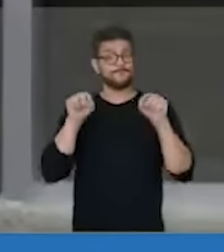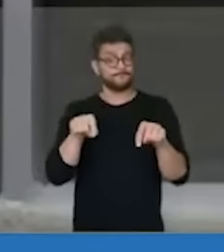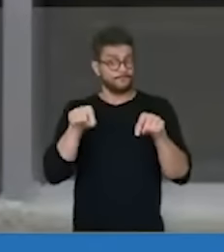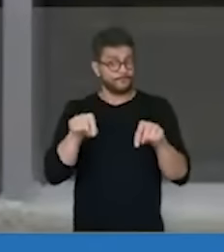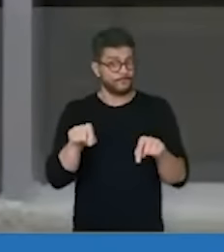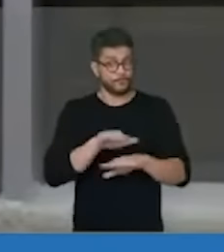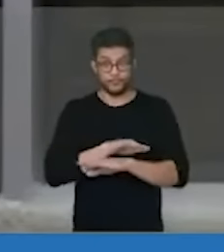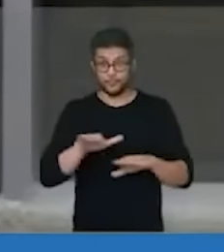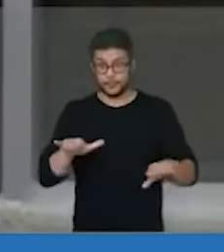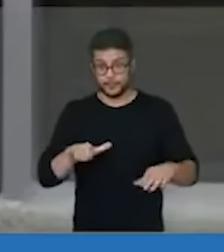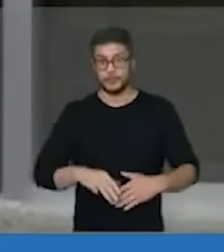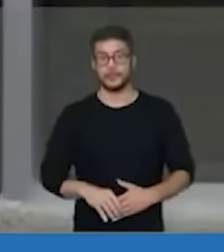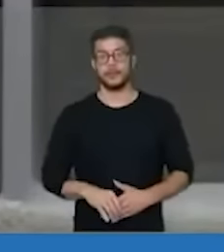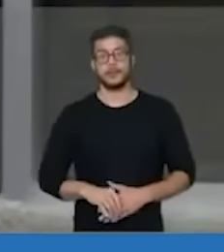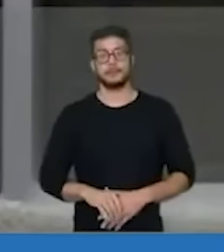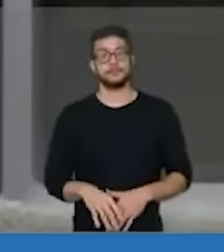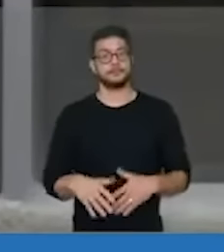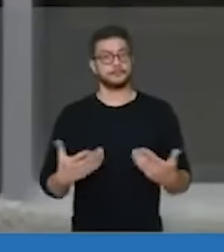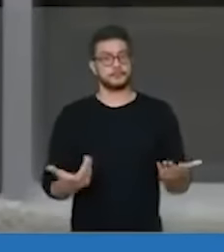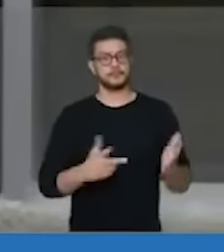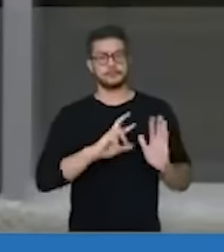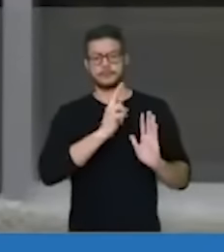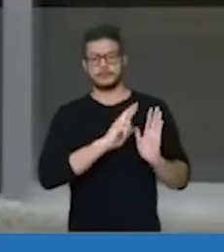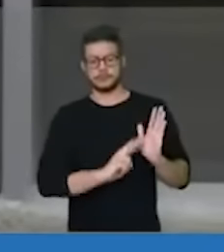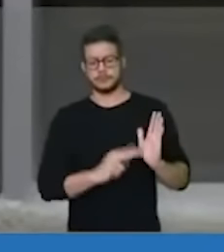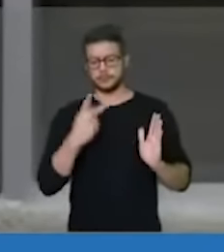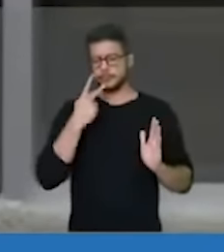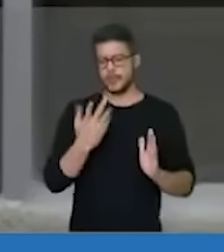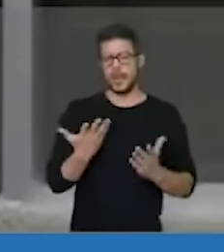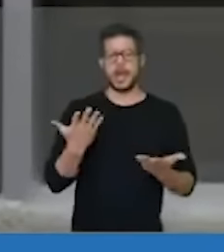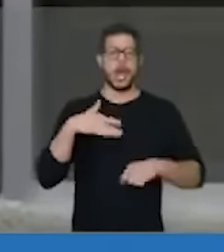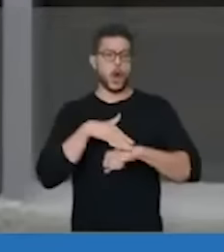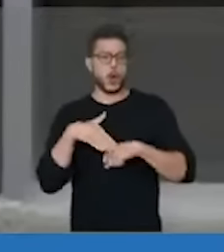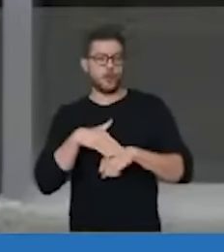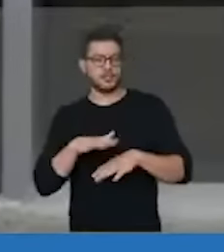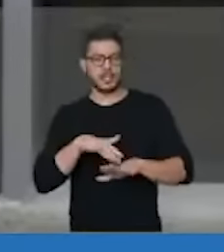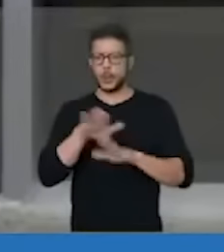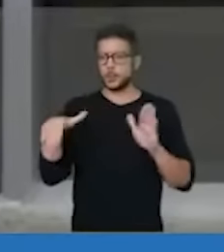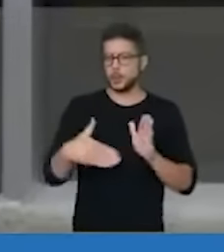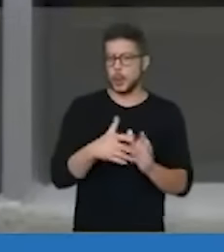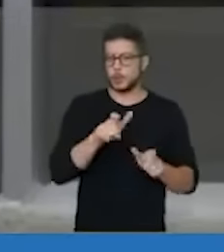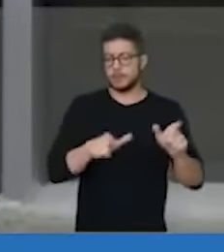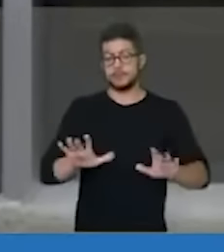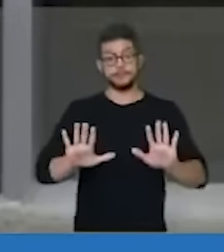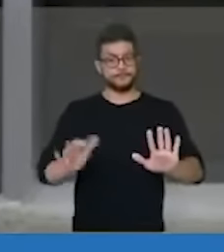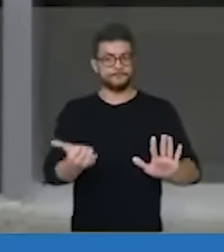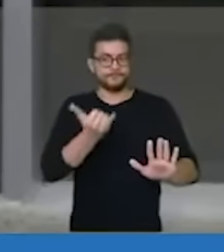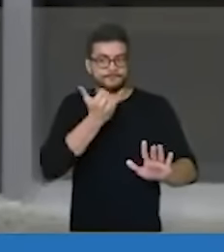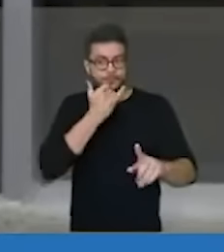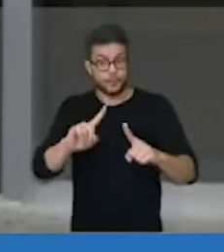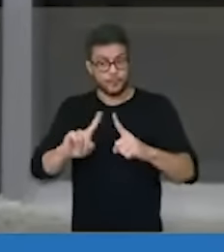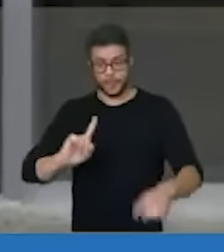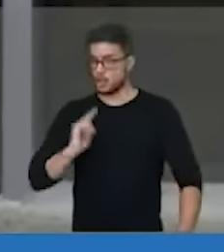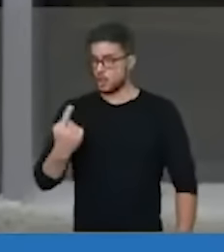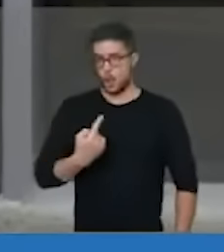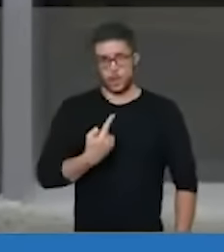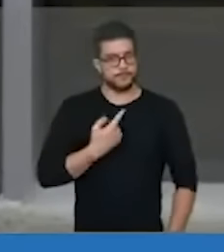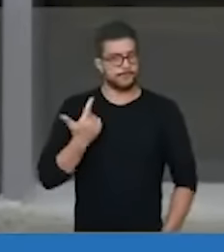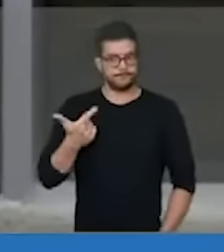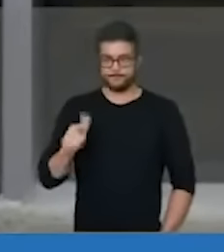tema. Quando o relator diz aqui que ouviu todas as bancadas, fez reuniões, no nosso caso, não aconteceu